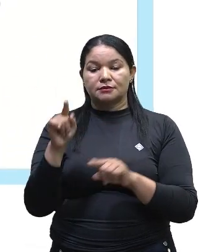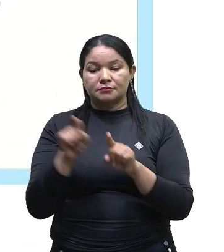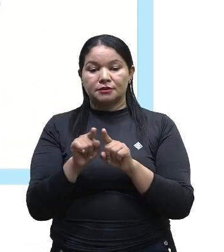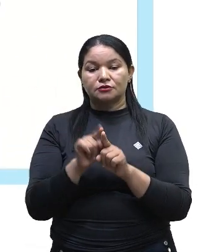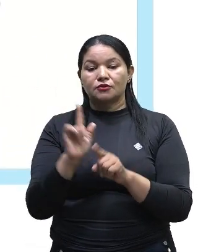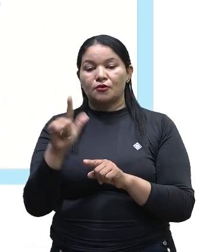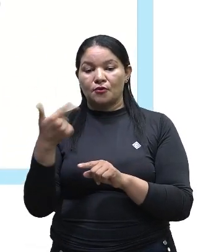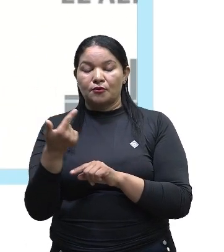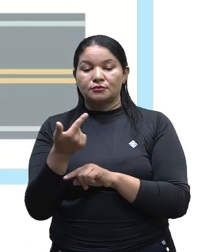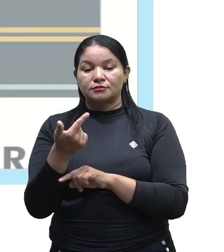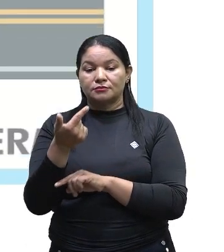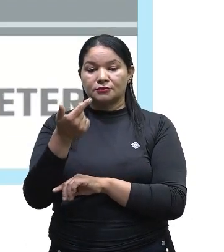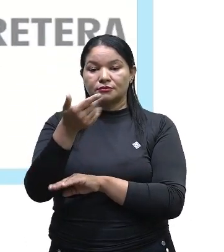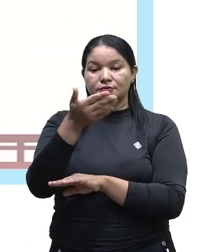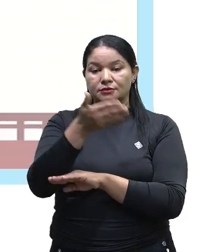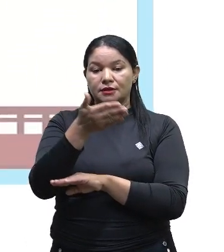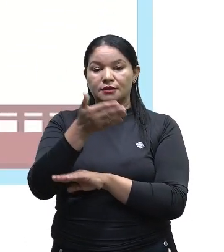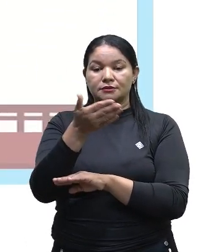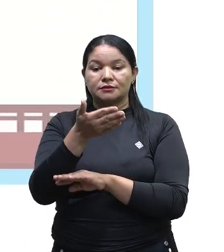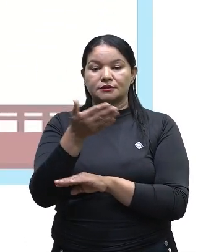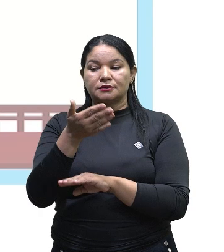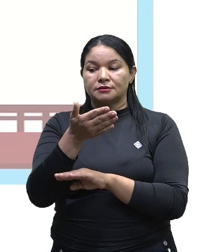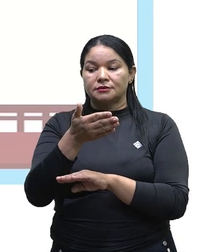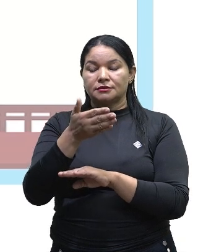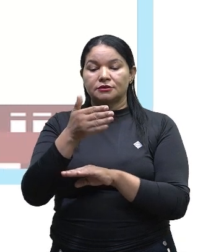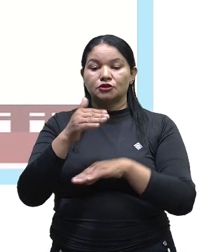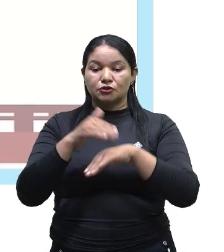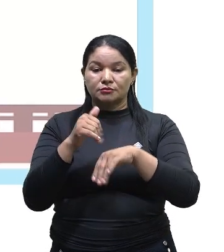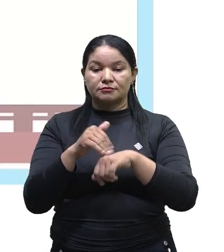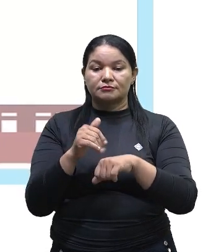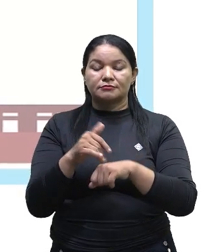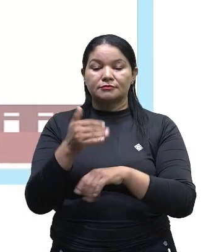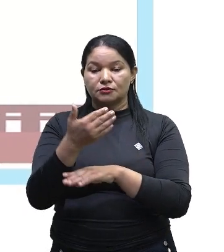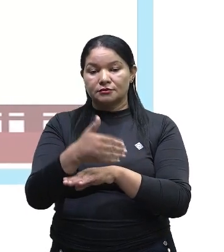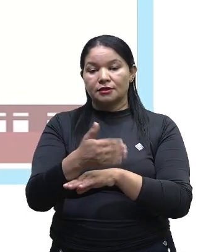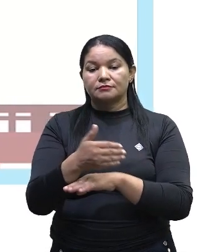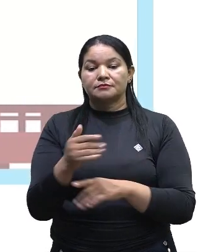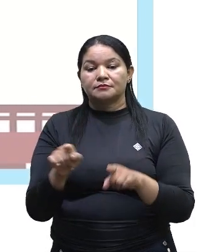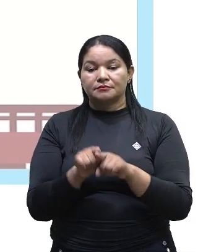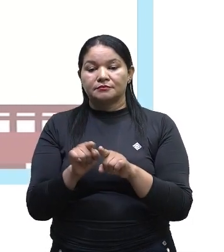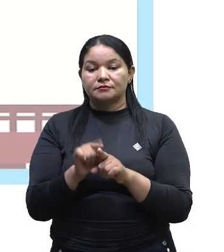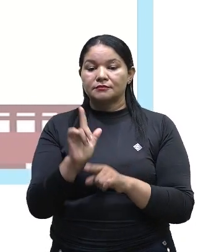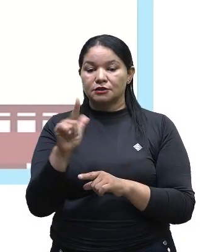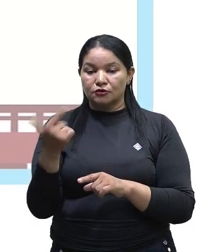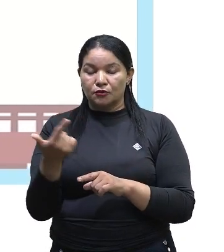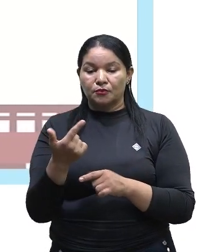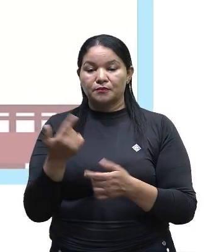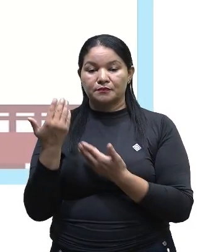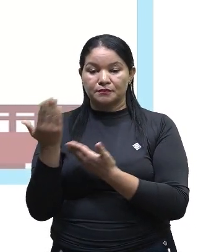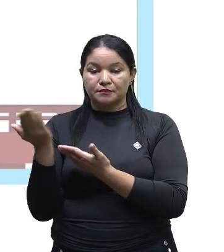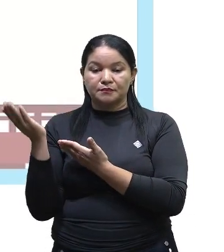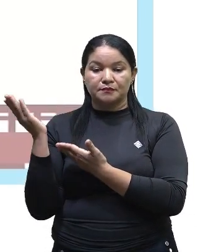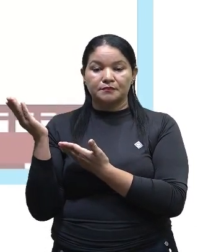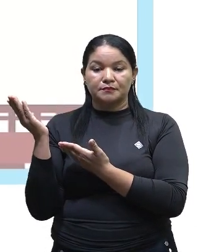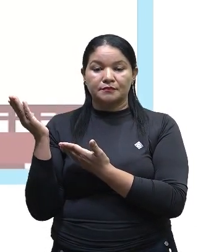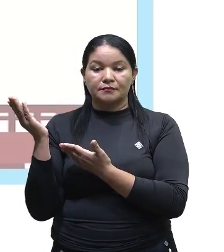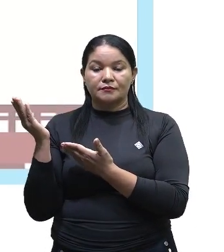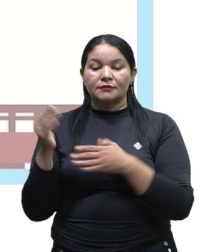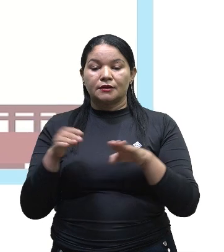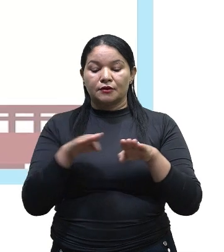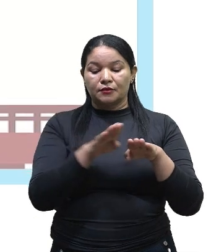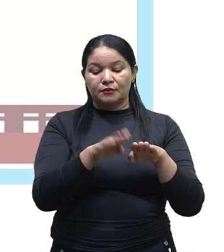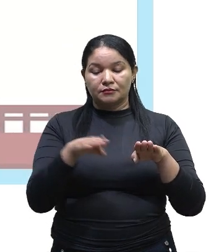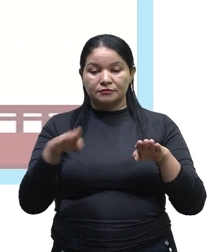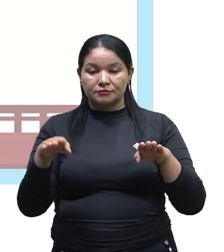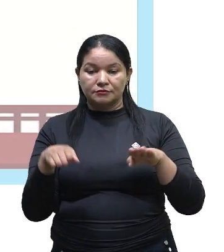gente para e chama o táxi. Temos el parking ou el aparcamiento, que é o estacionamento, onde a gente